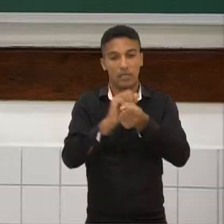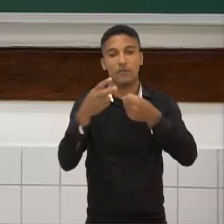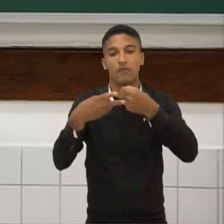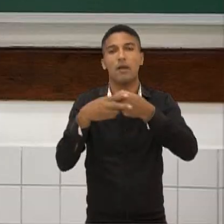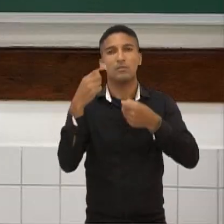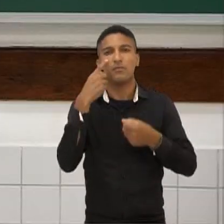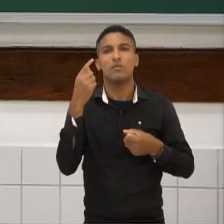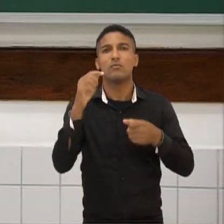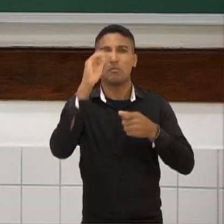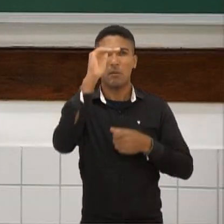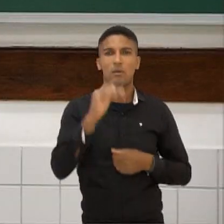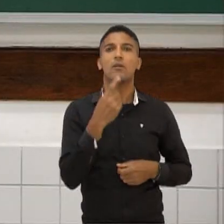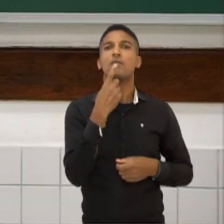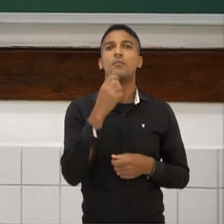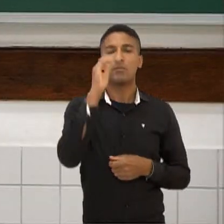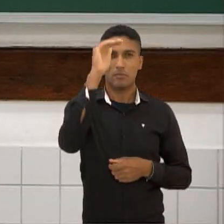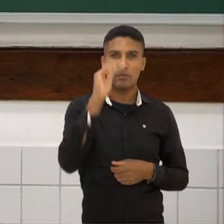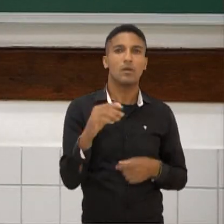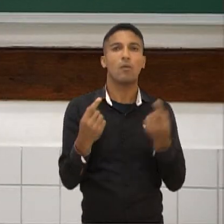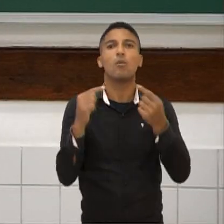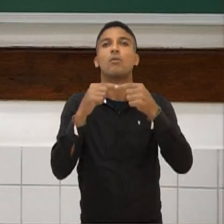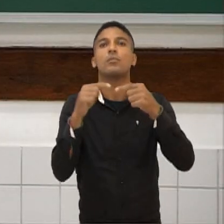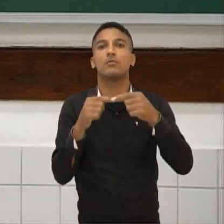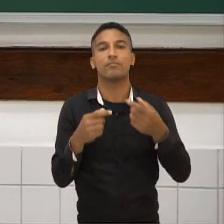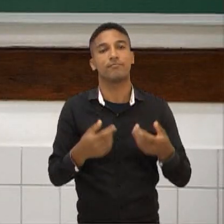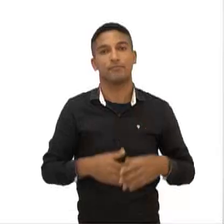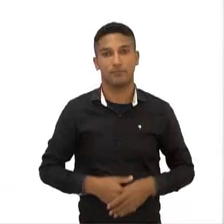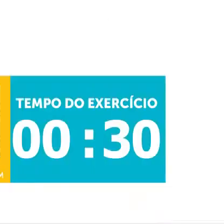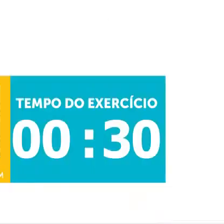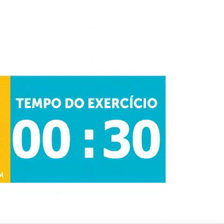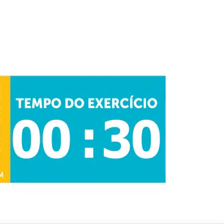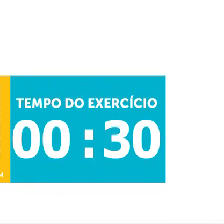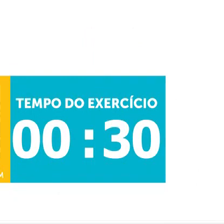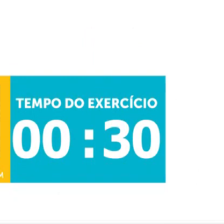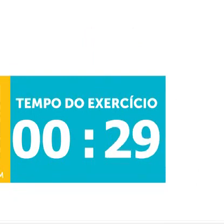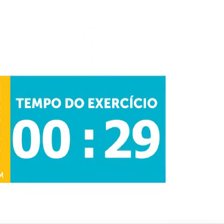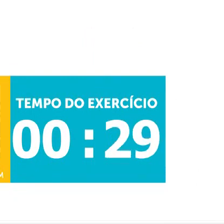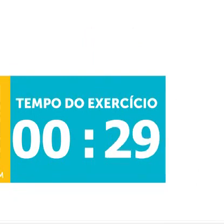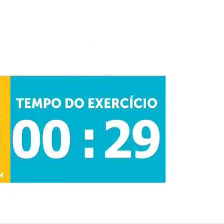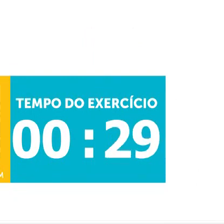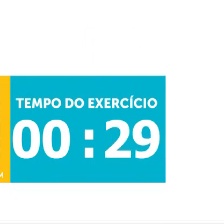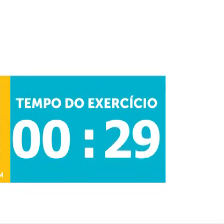é a classificação de mais.